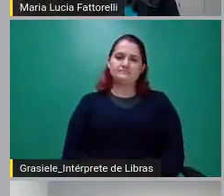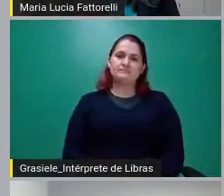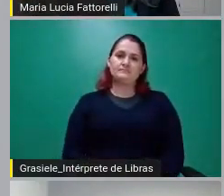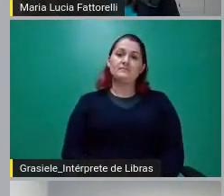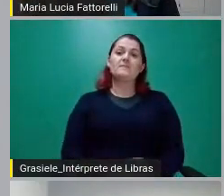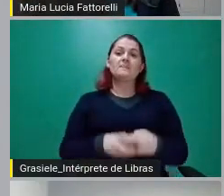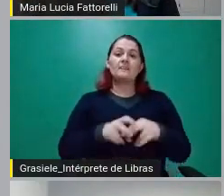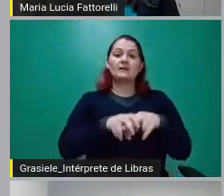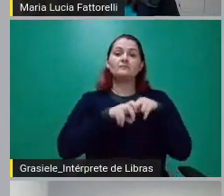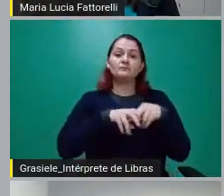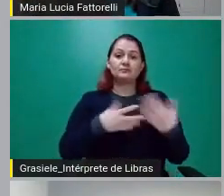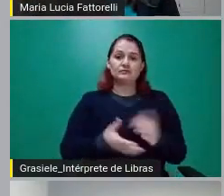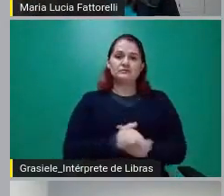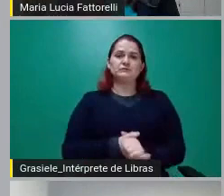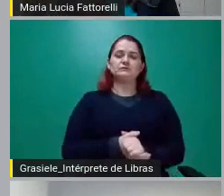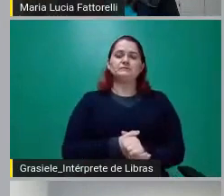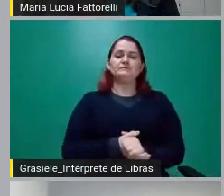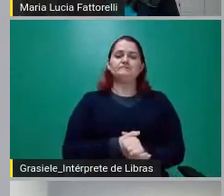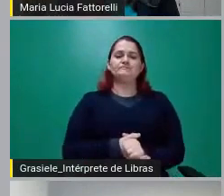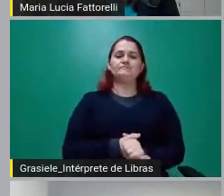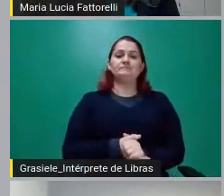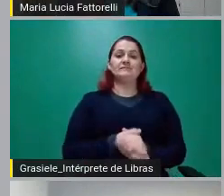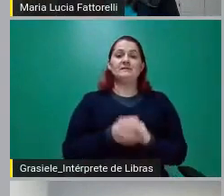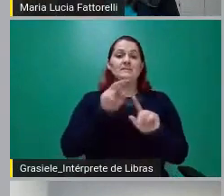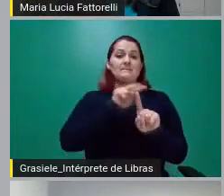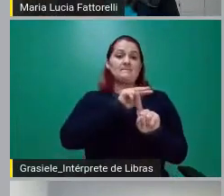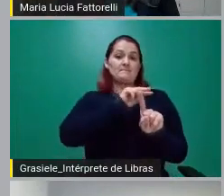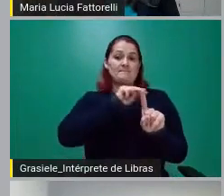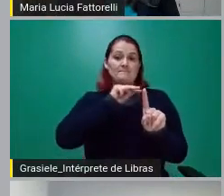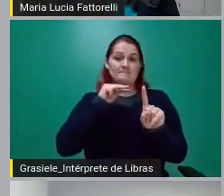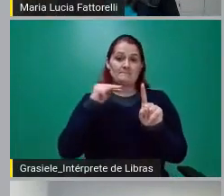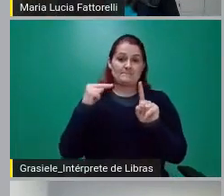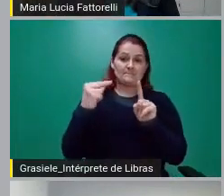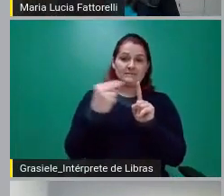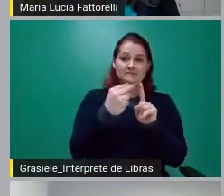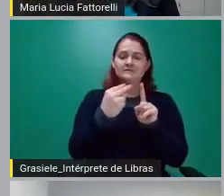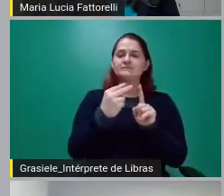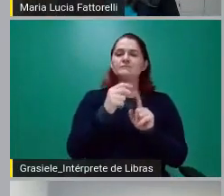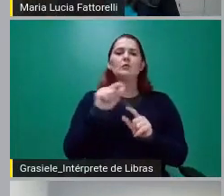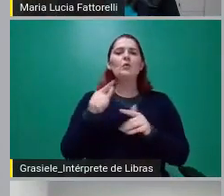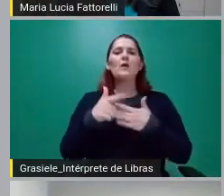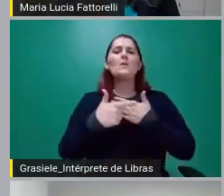Nesta perspectiva, qual é o papel da dívida pública?